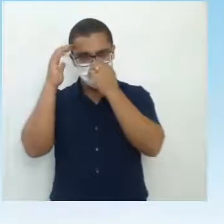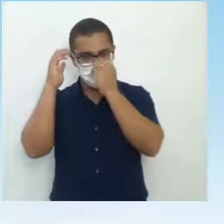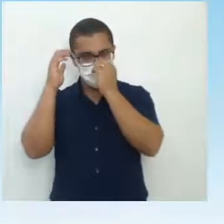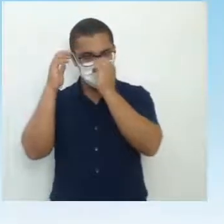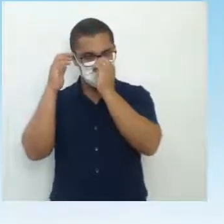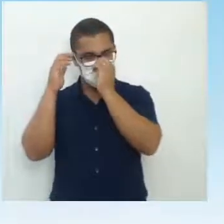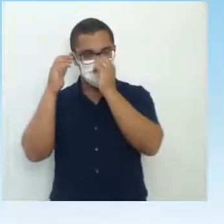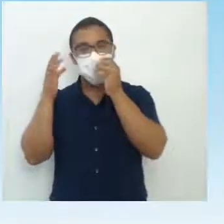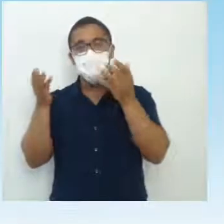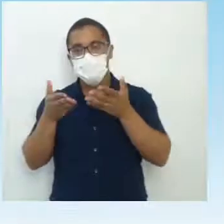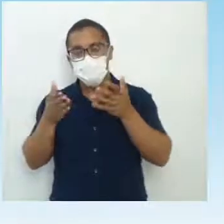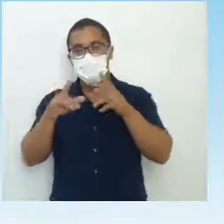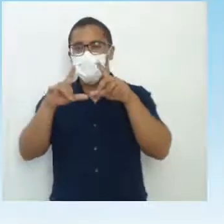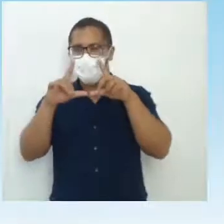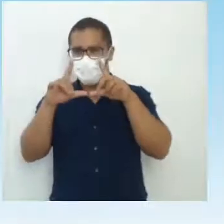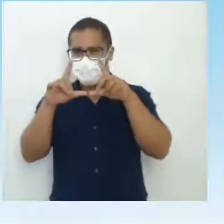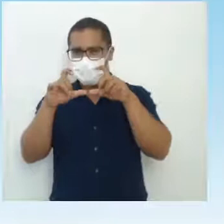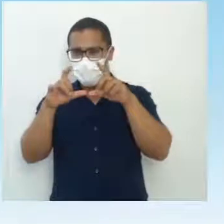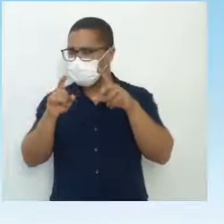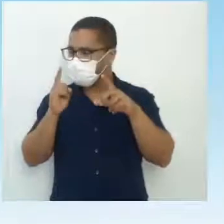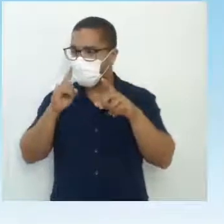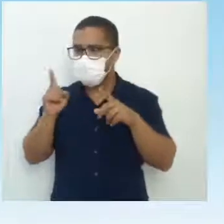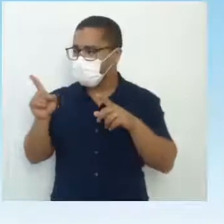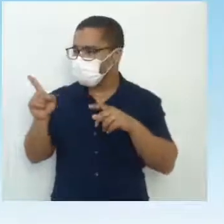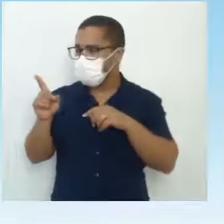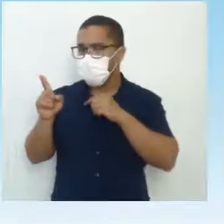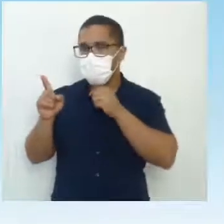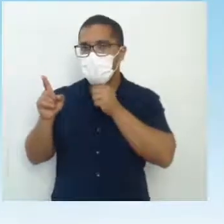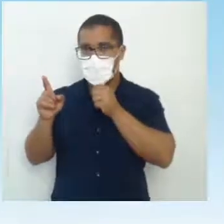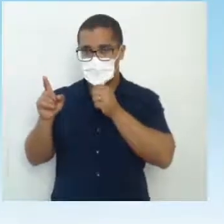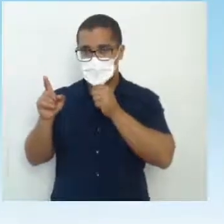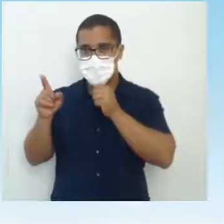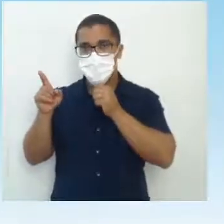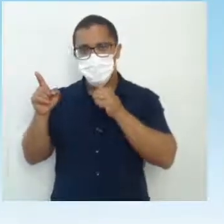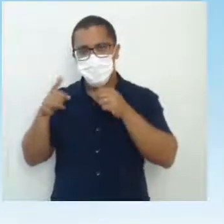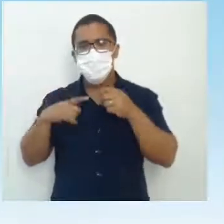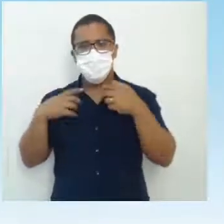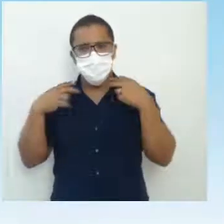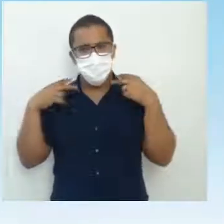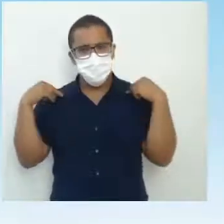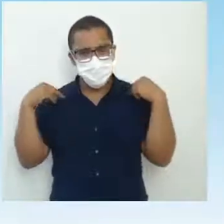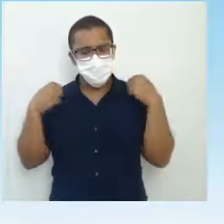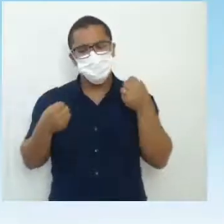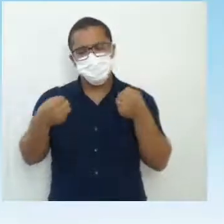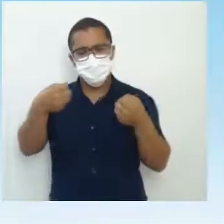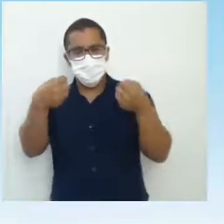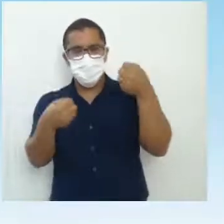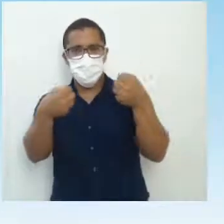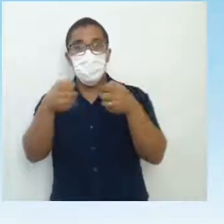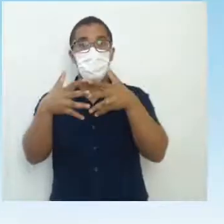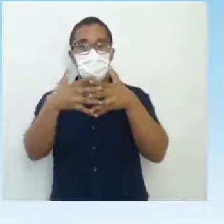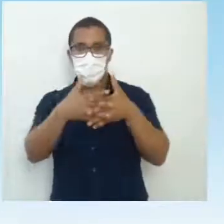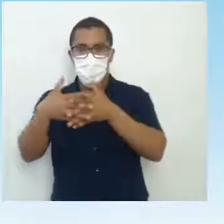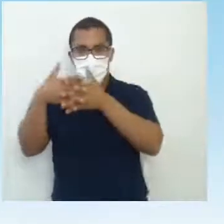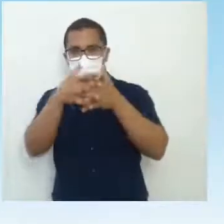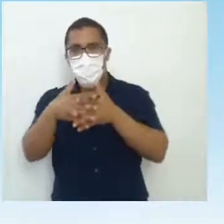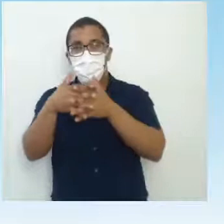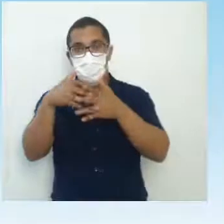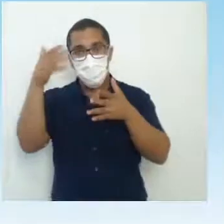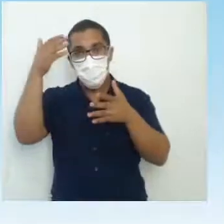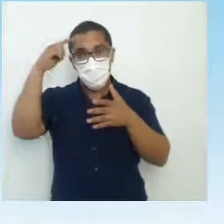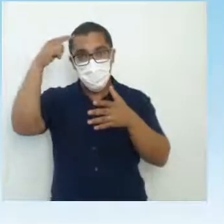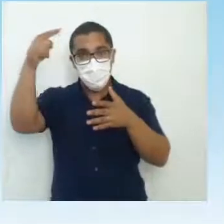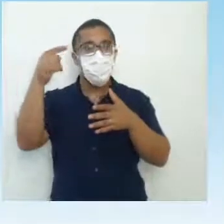aqui uma fotografia, certa tia Neiva, como motorista de caminhão. Lembrar na época da construção